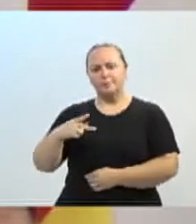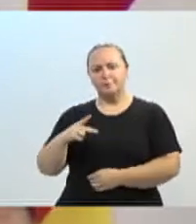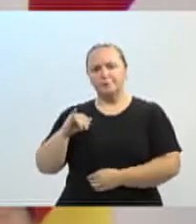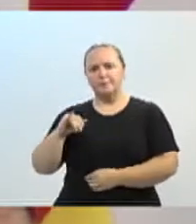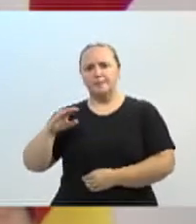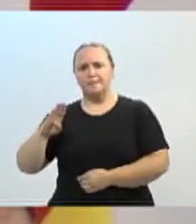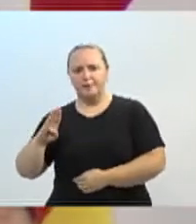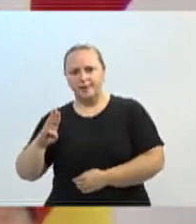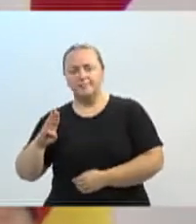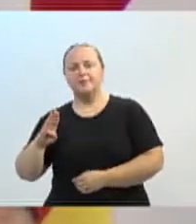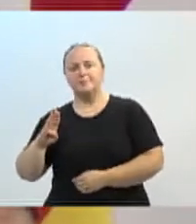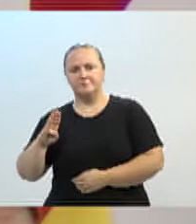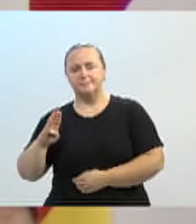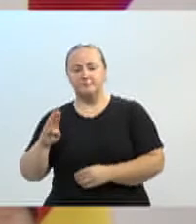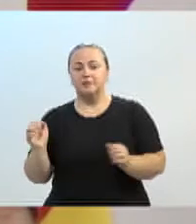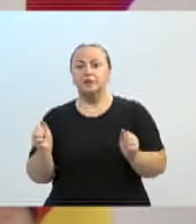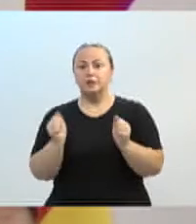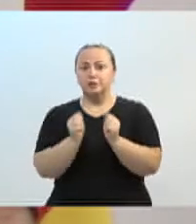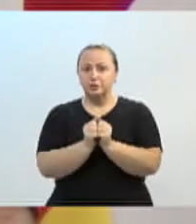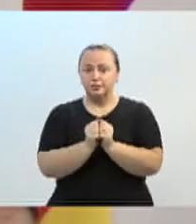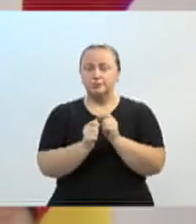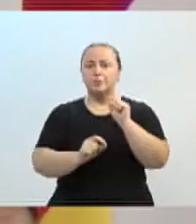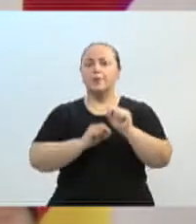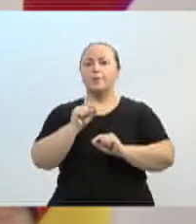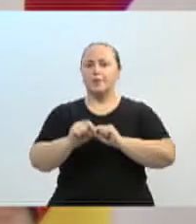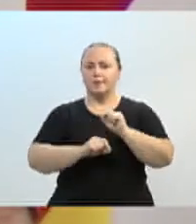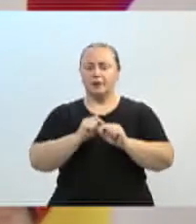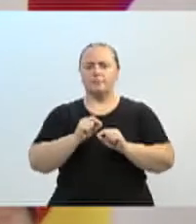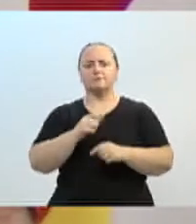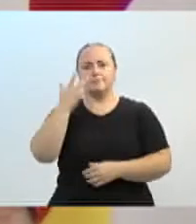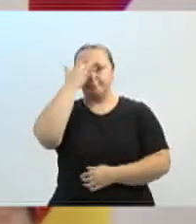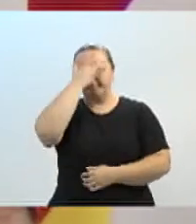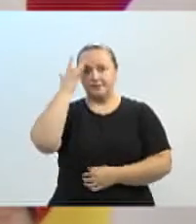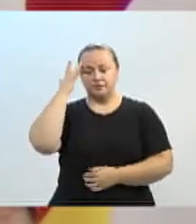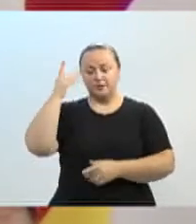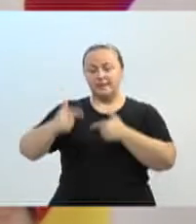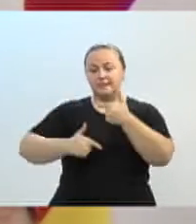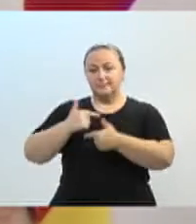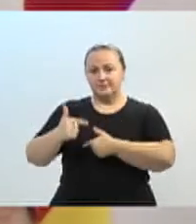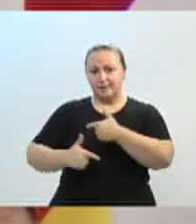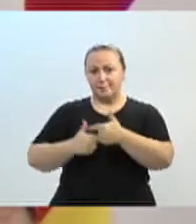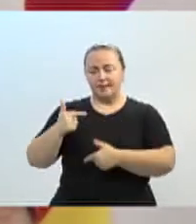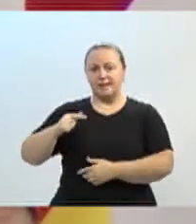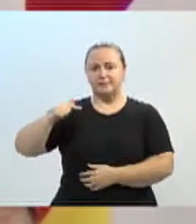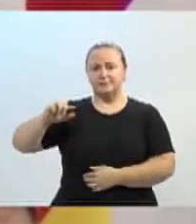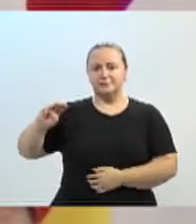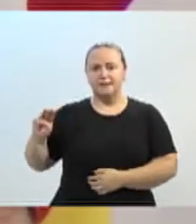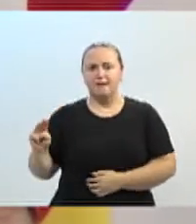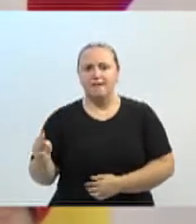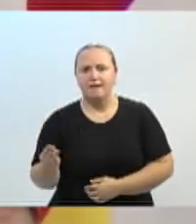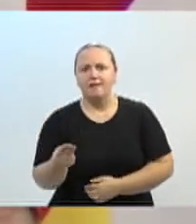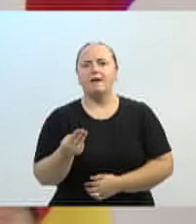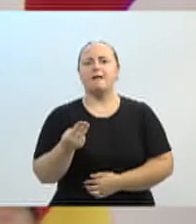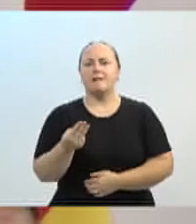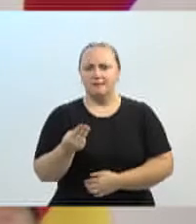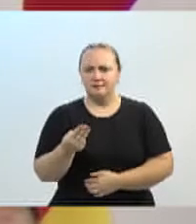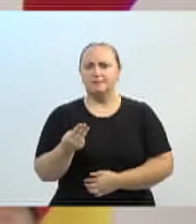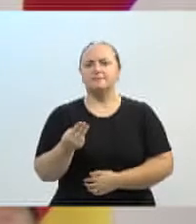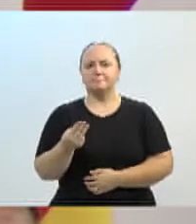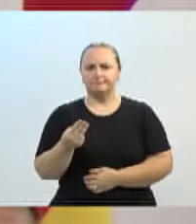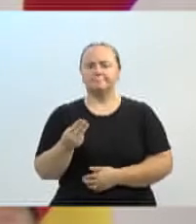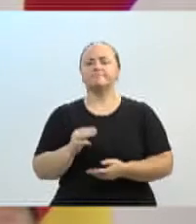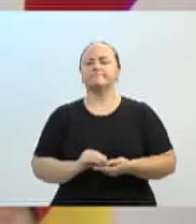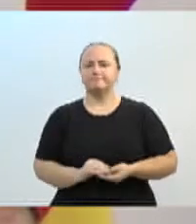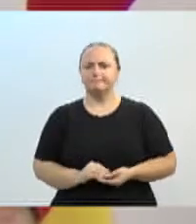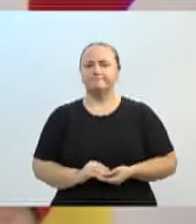brasileiro. Ao todo, são empregados quase 7 milhões de pessoas em nível